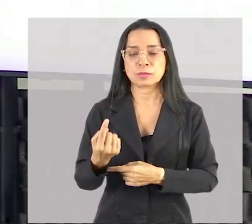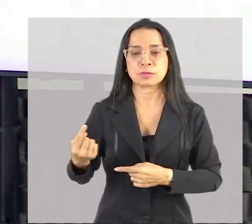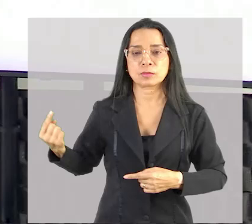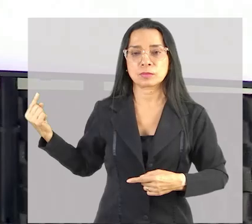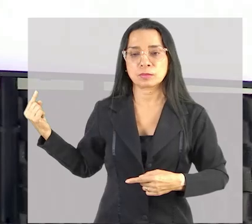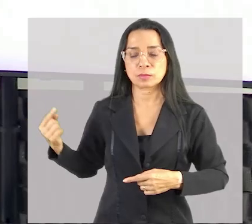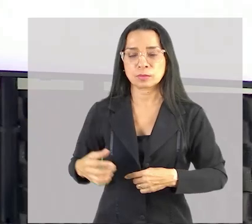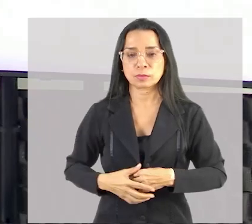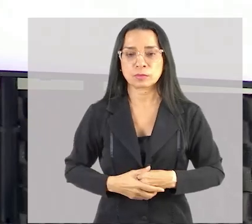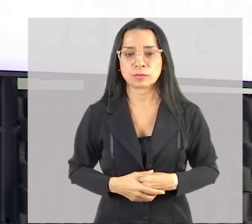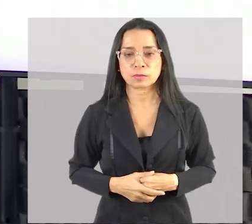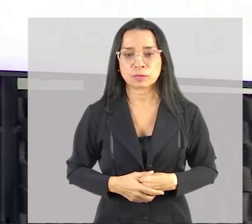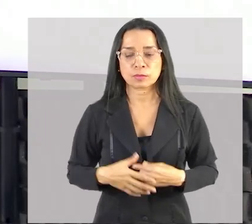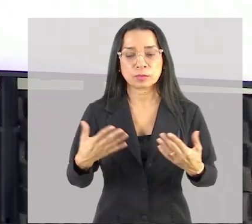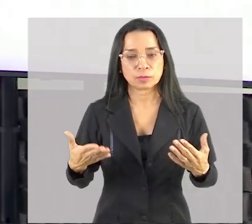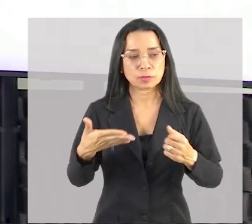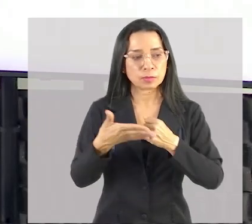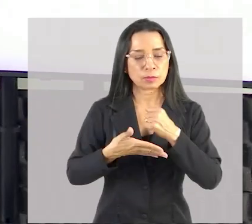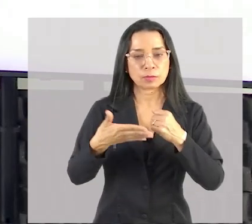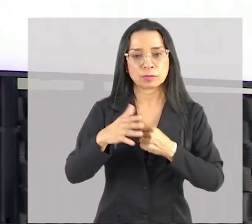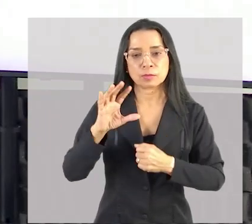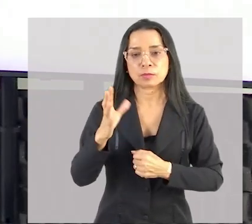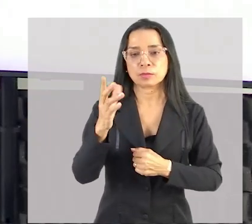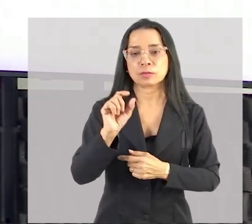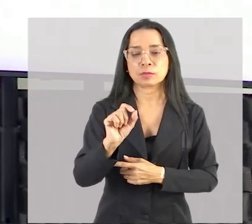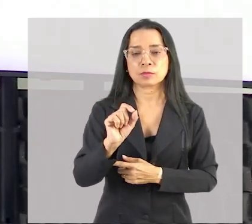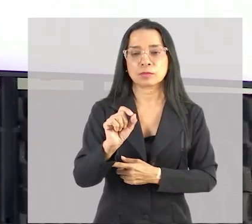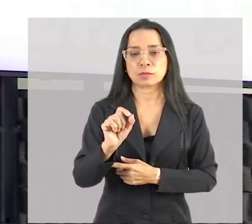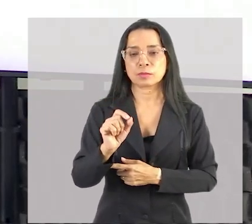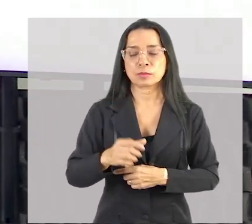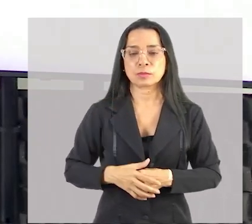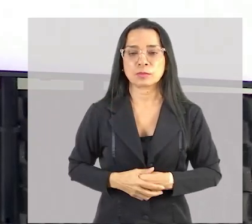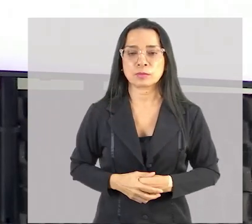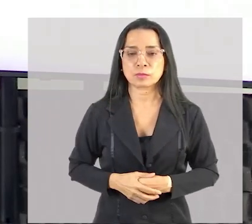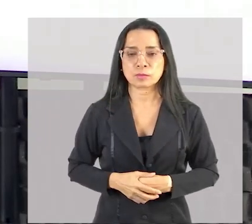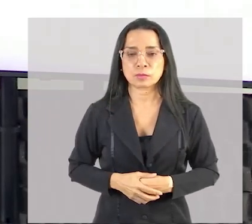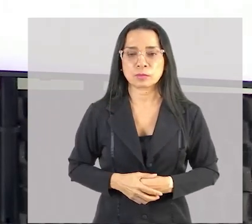orto-para. Então, basicamente, vai acontecer isso aqui, ó.